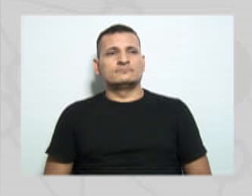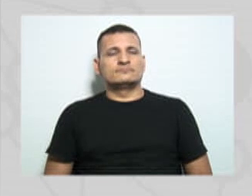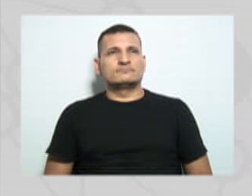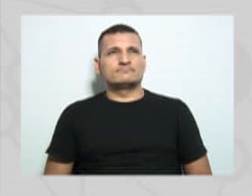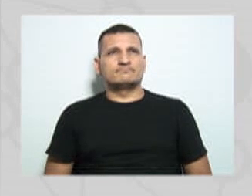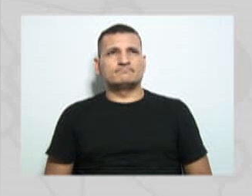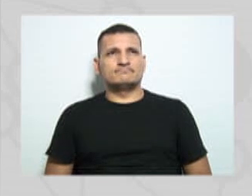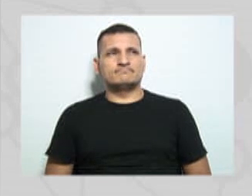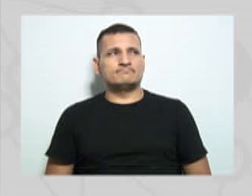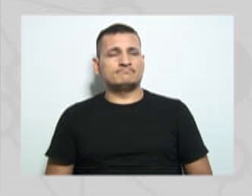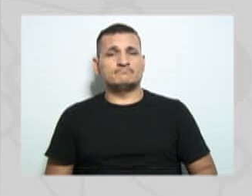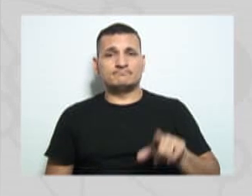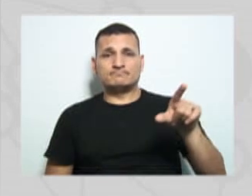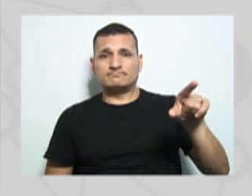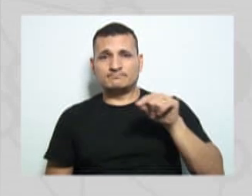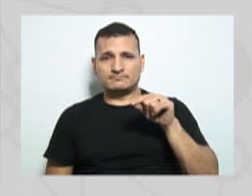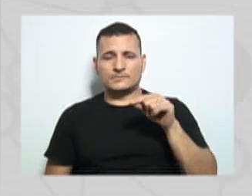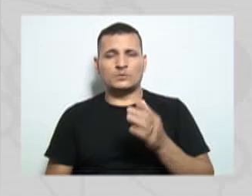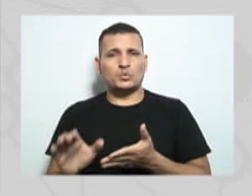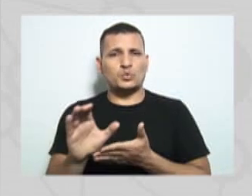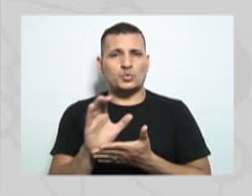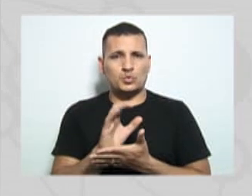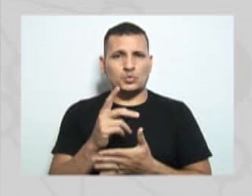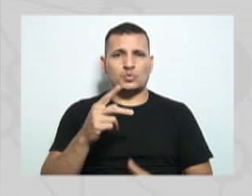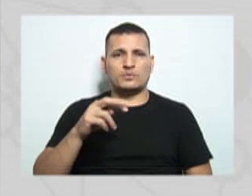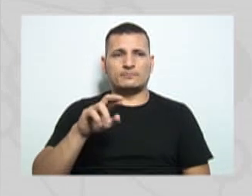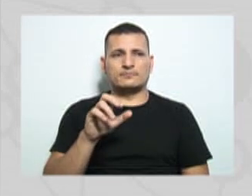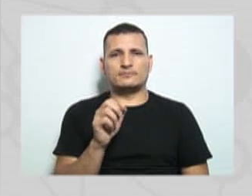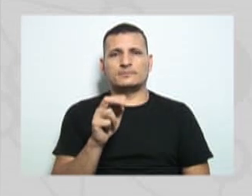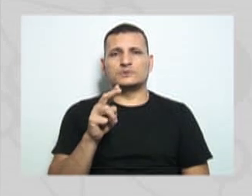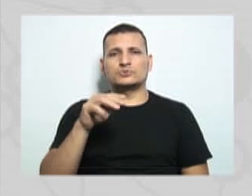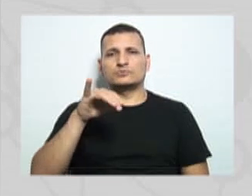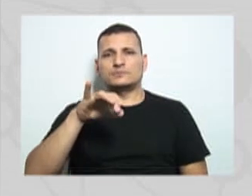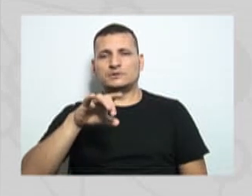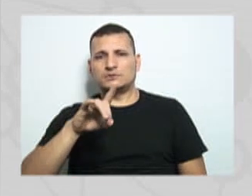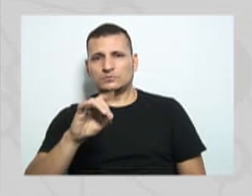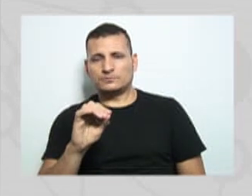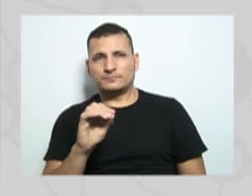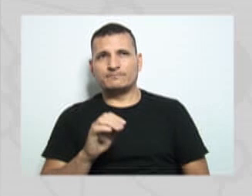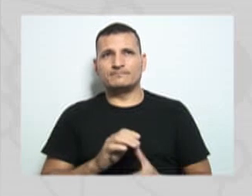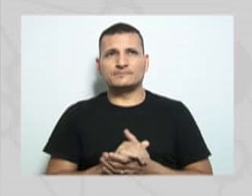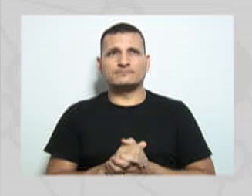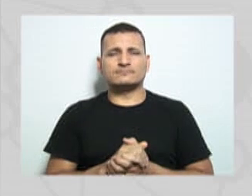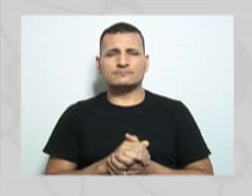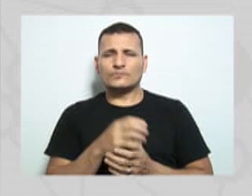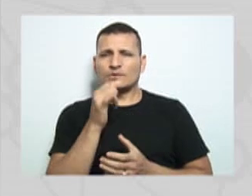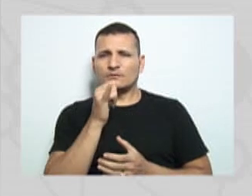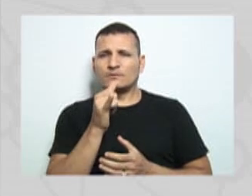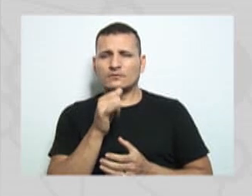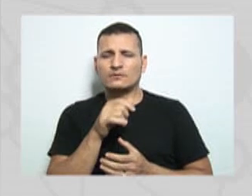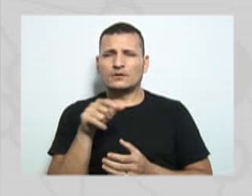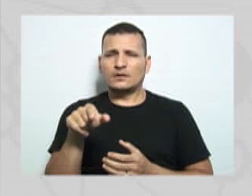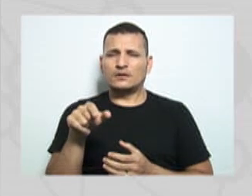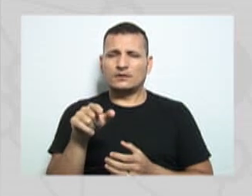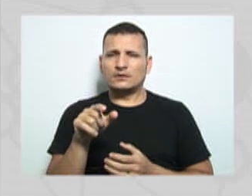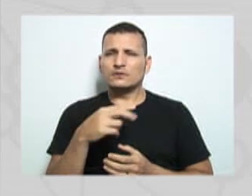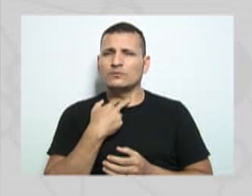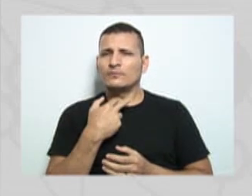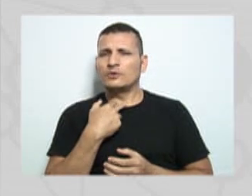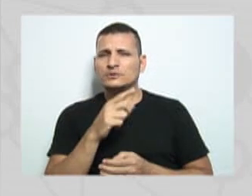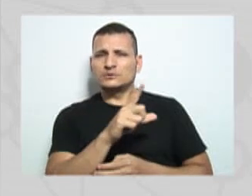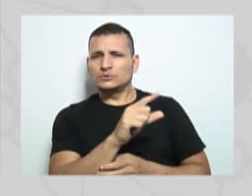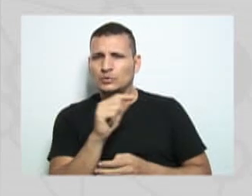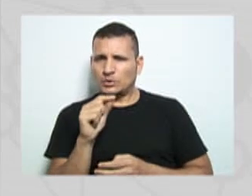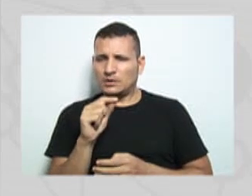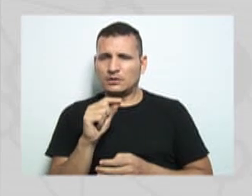E a opção pelo lucro presumido, quando for indevida. Eu quero optar pelo lucro presumido e acabo que eu